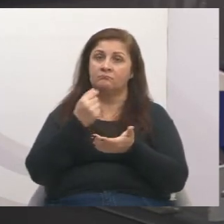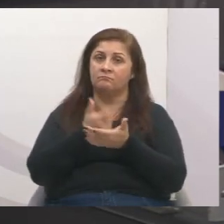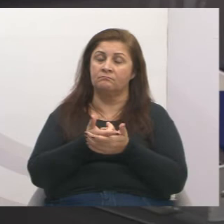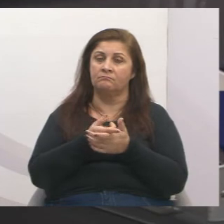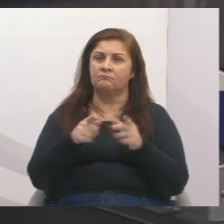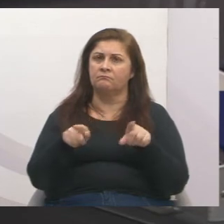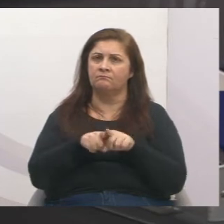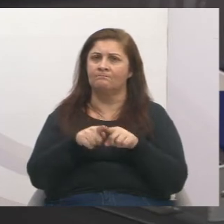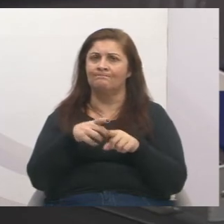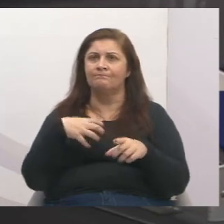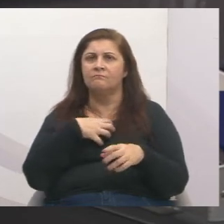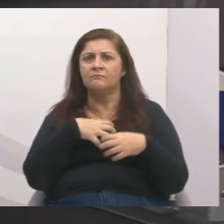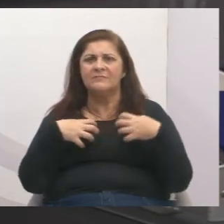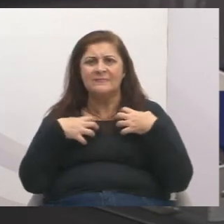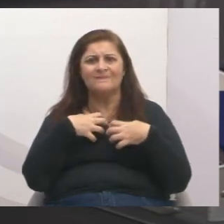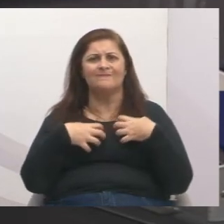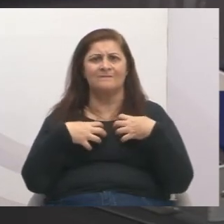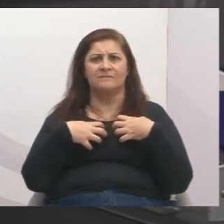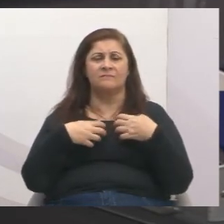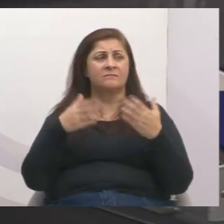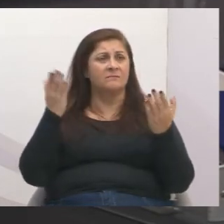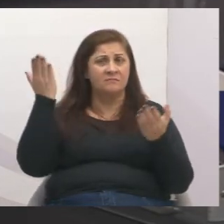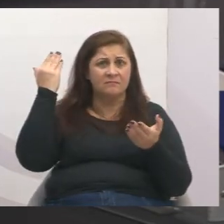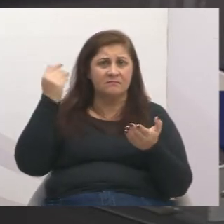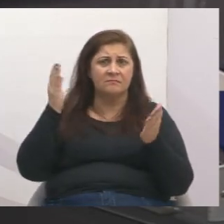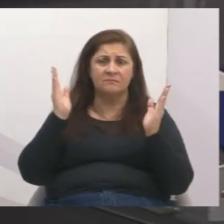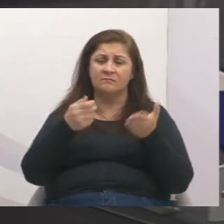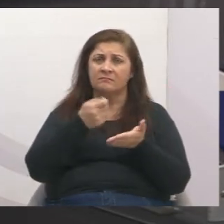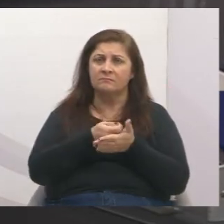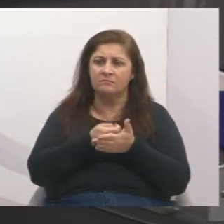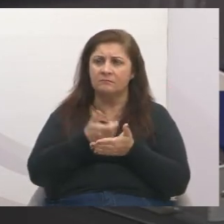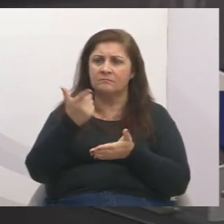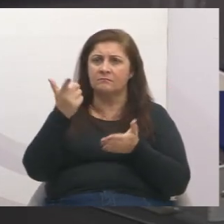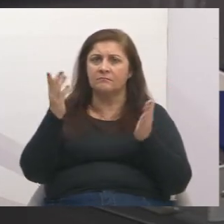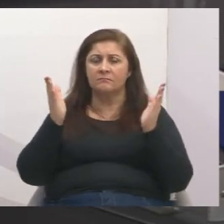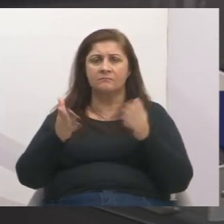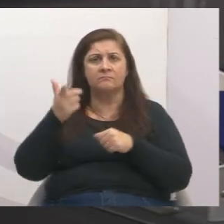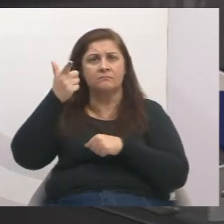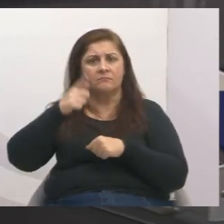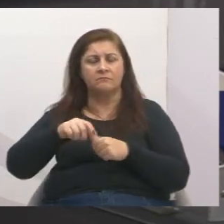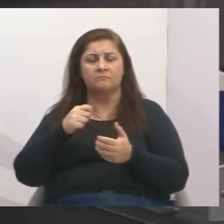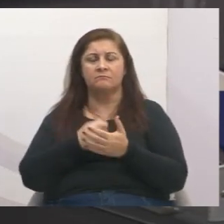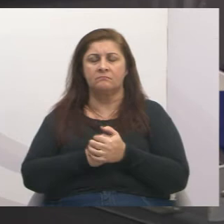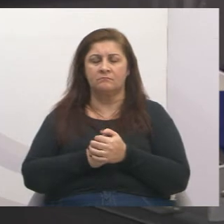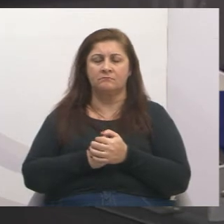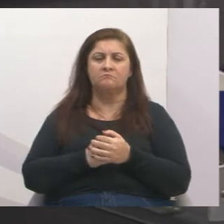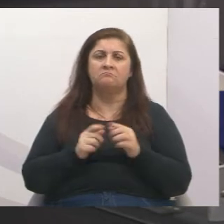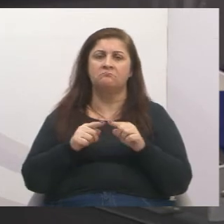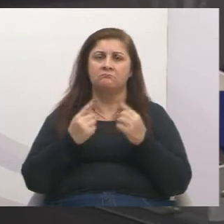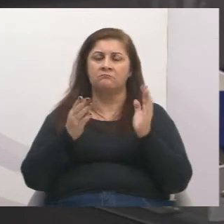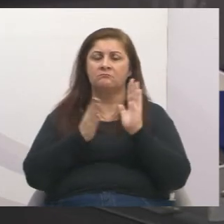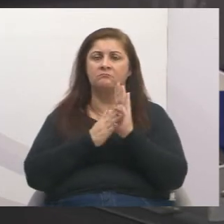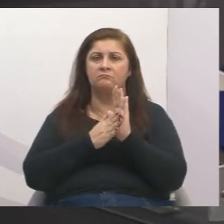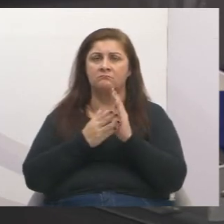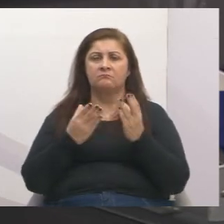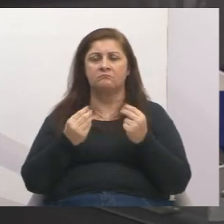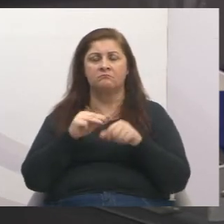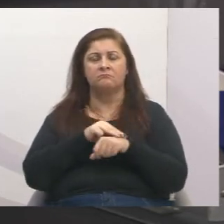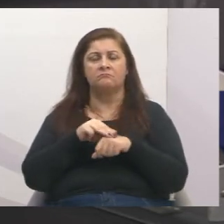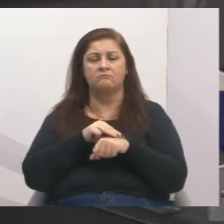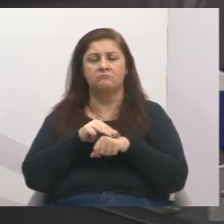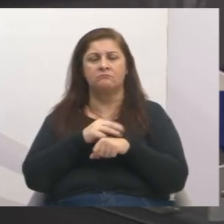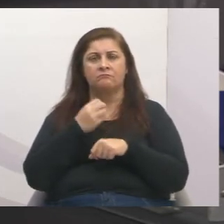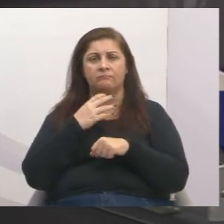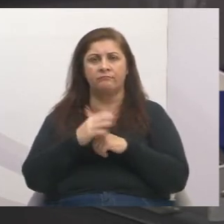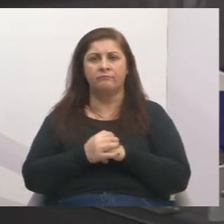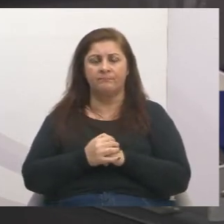revoltada, mas eu já paguei e estou tendo que pagar de novo. Então, eu gostaria de parabenizar, foi uma coisa muito bem discutida, né? Nós